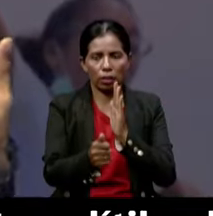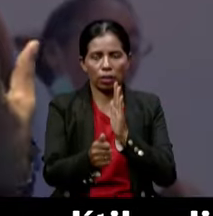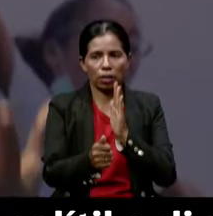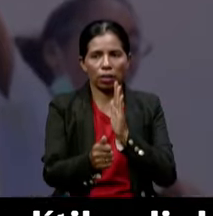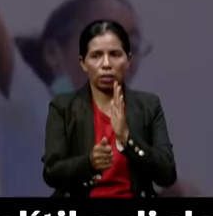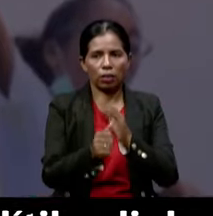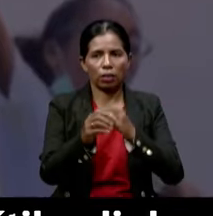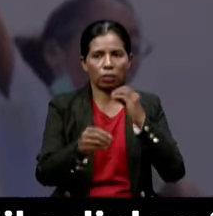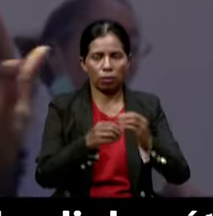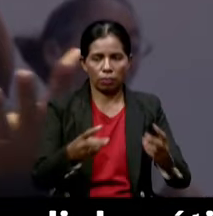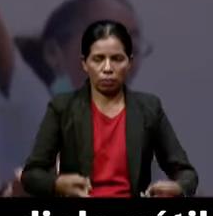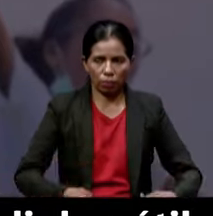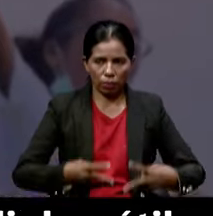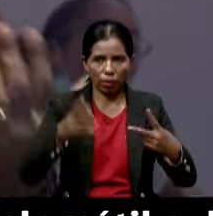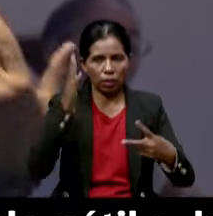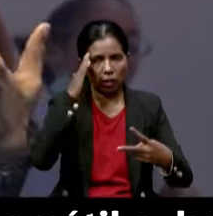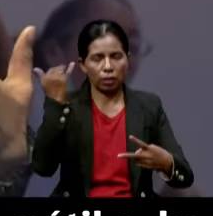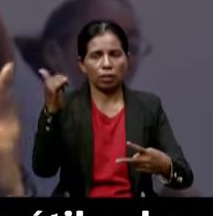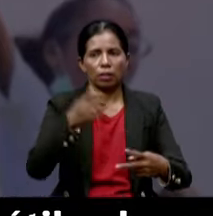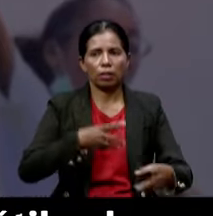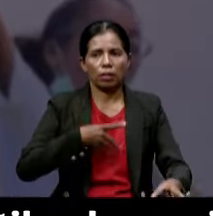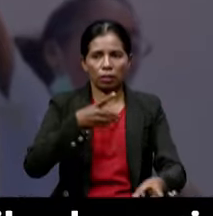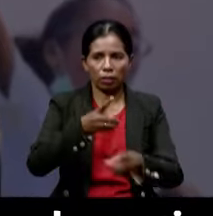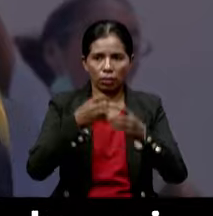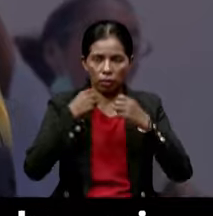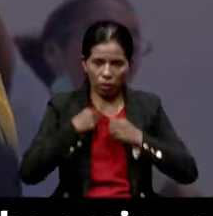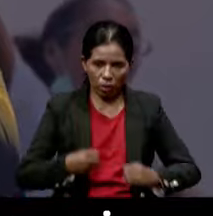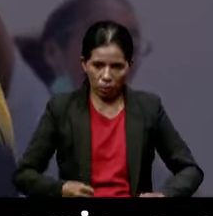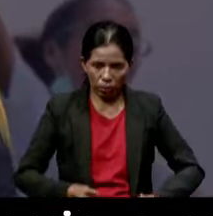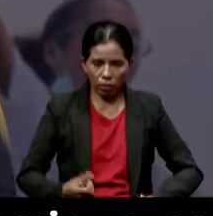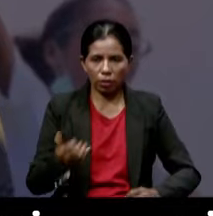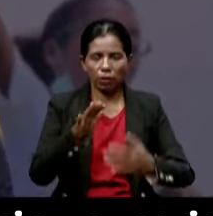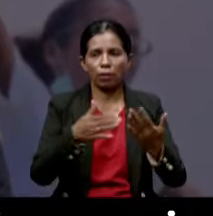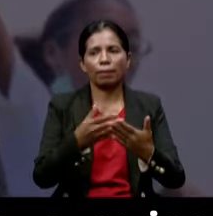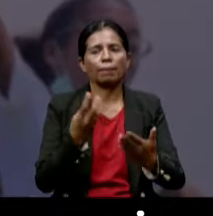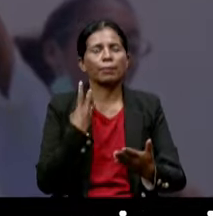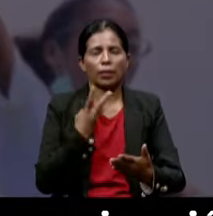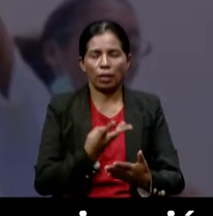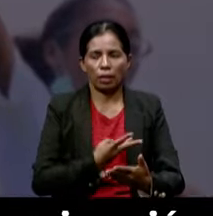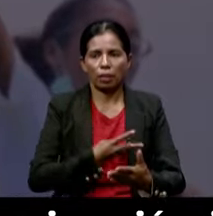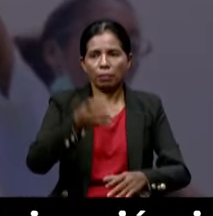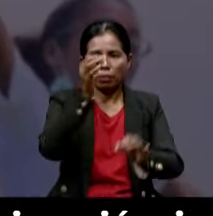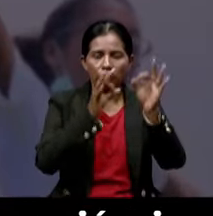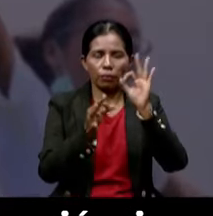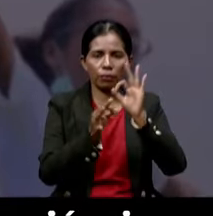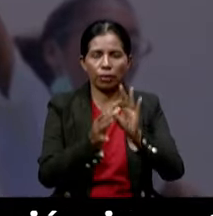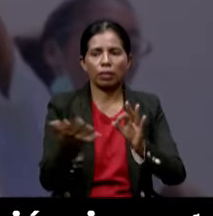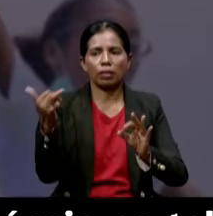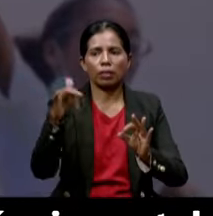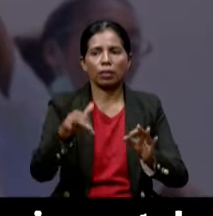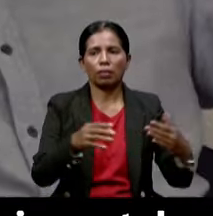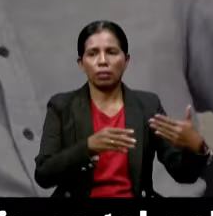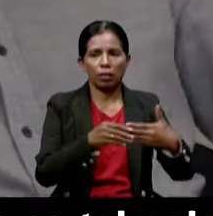ninia habilidade mori, sira hatene no kona ba sira direito saúde no reprodutiva, a mi fiar sira bele